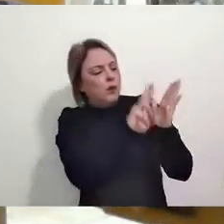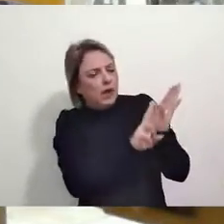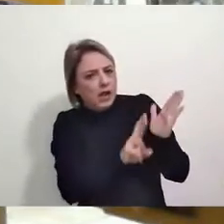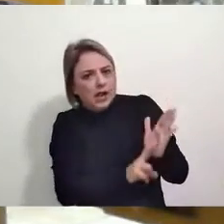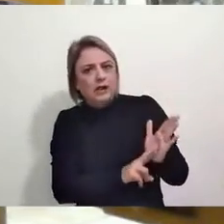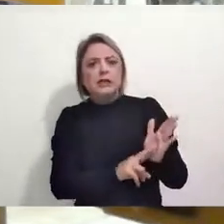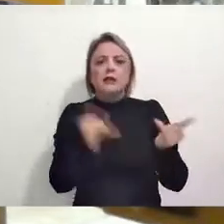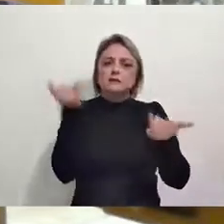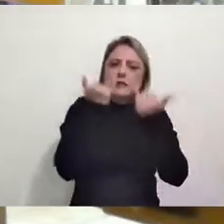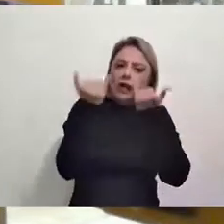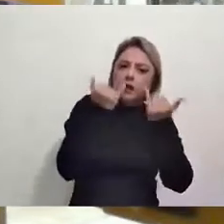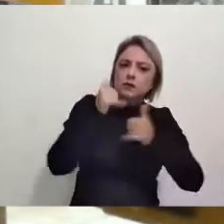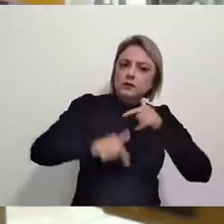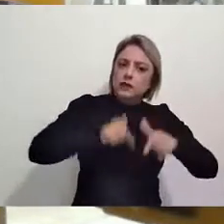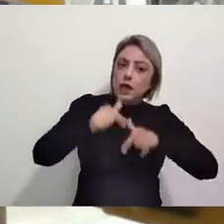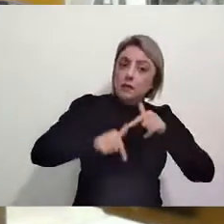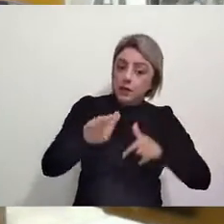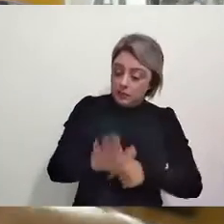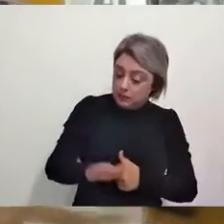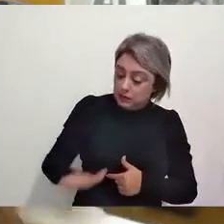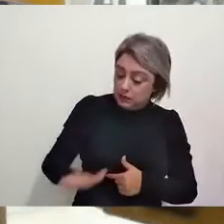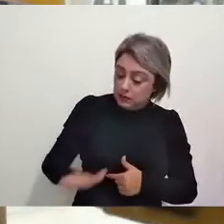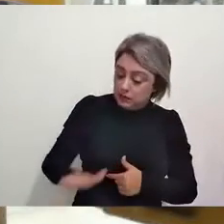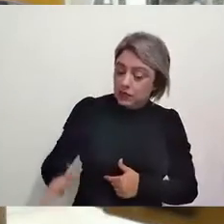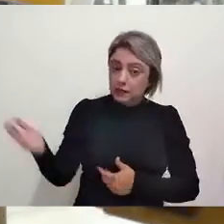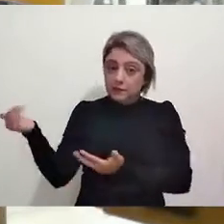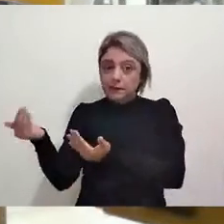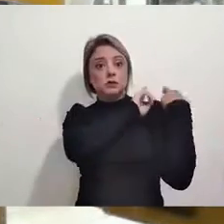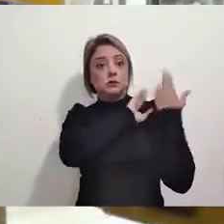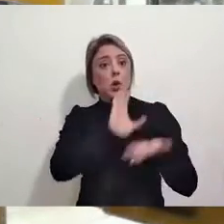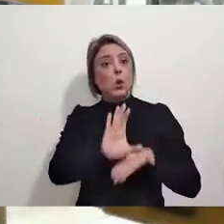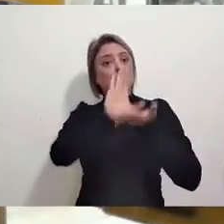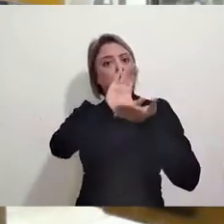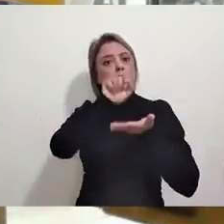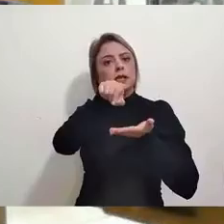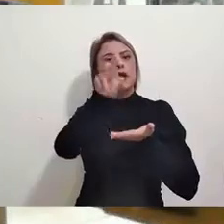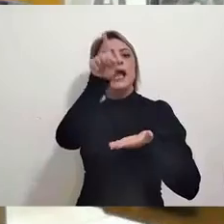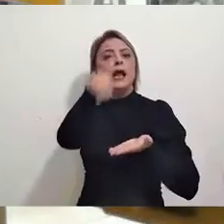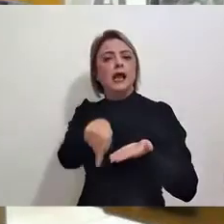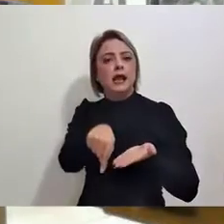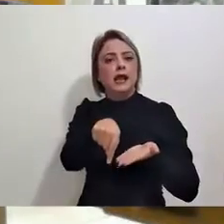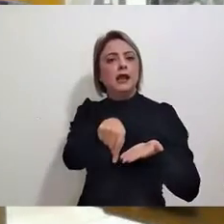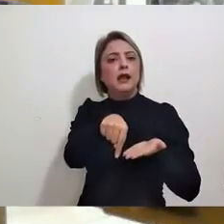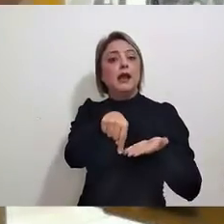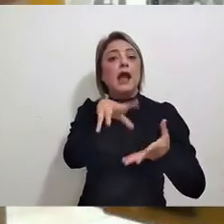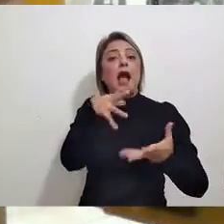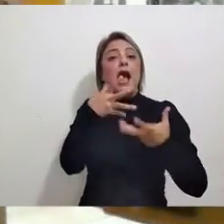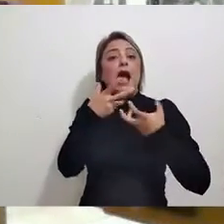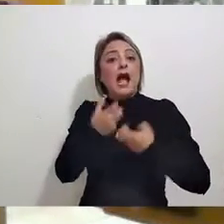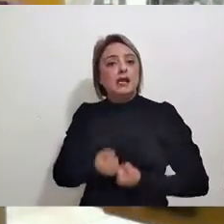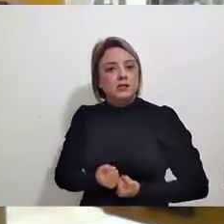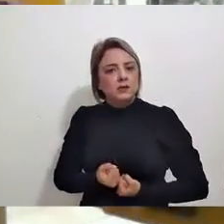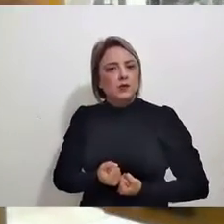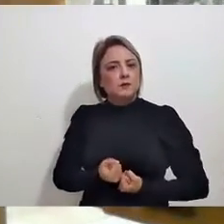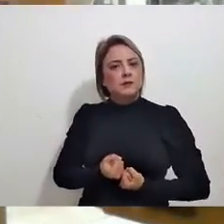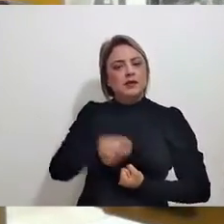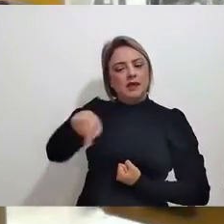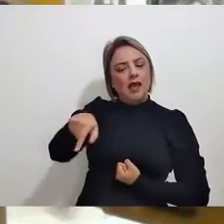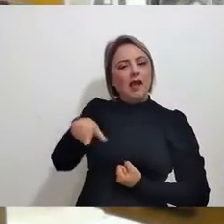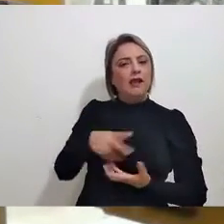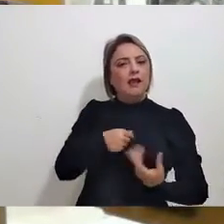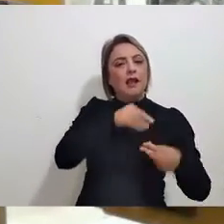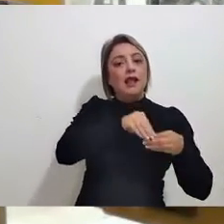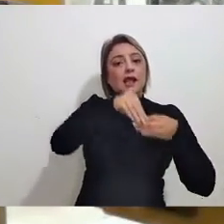porque o nosso papel enquanto conselheira é assumir aquela demanda, trazer aquela demanda e esmiuçar ela. O que que a